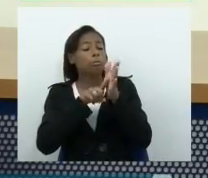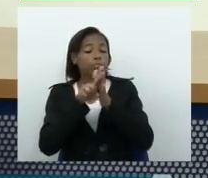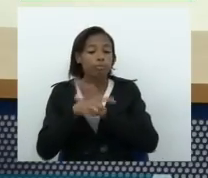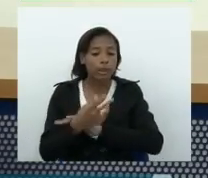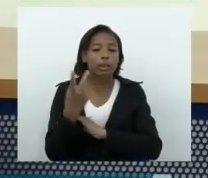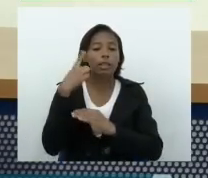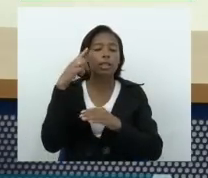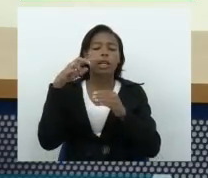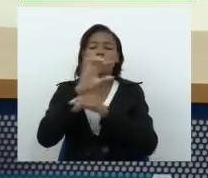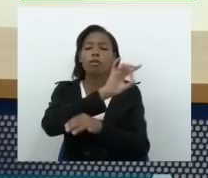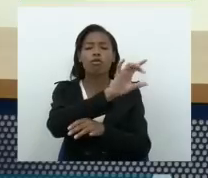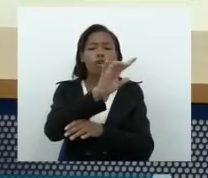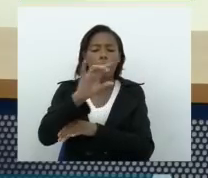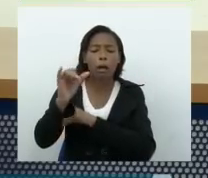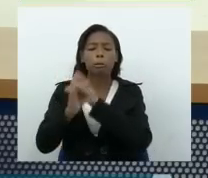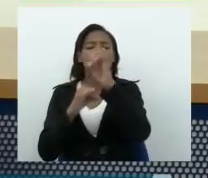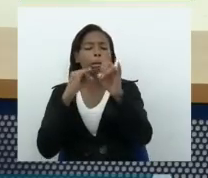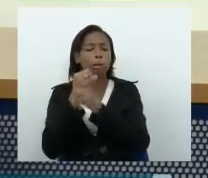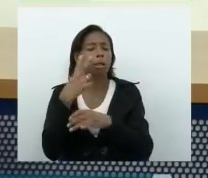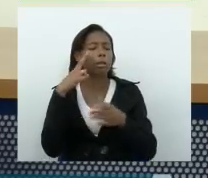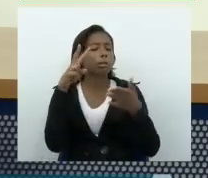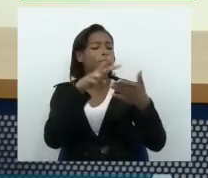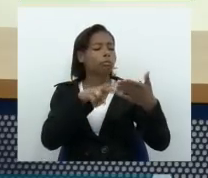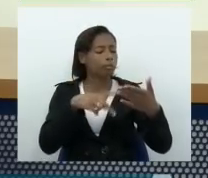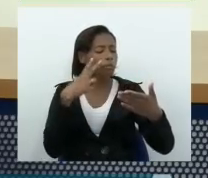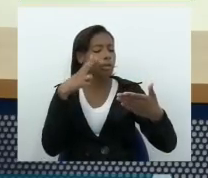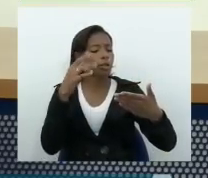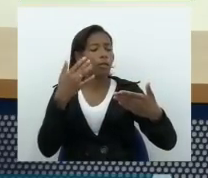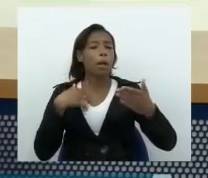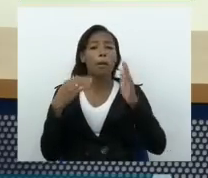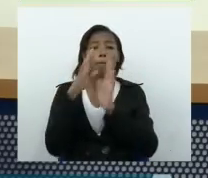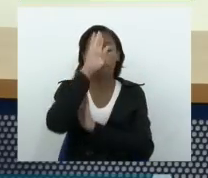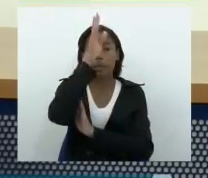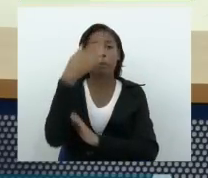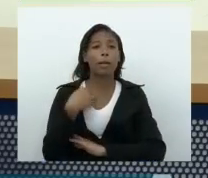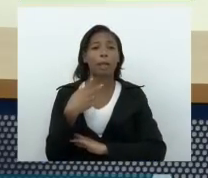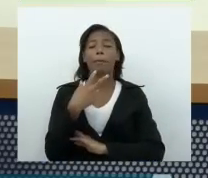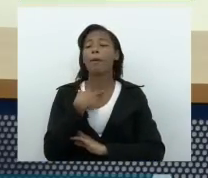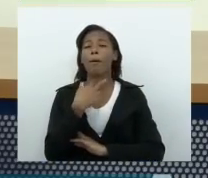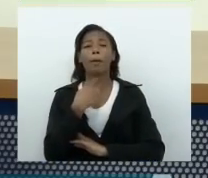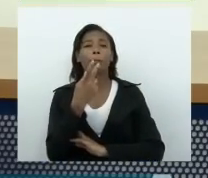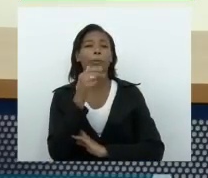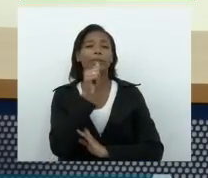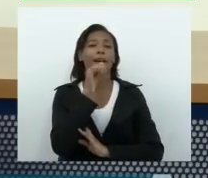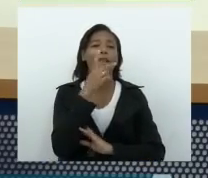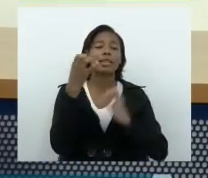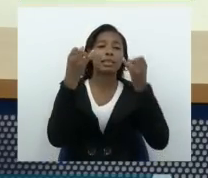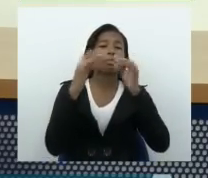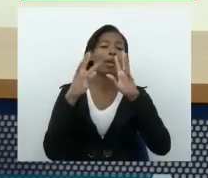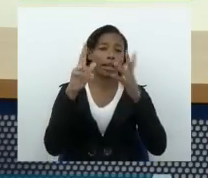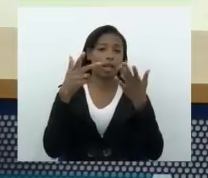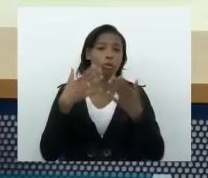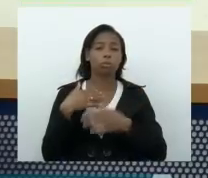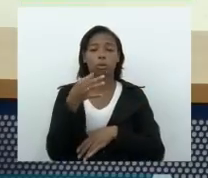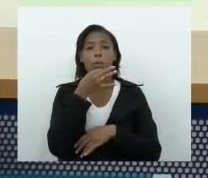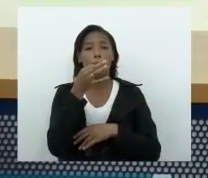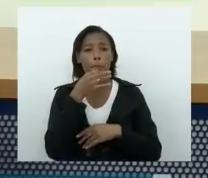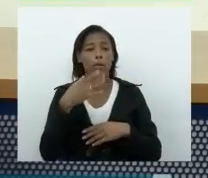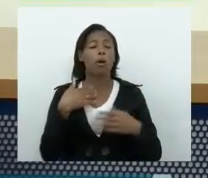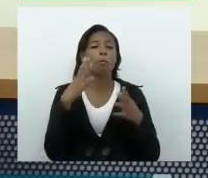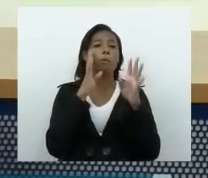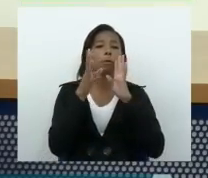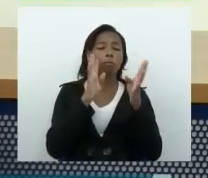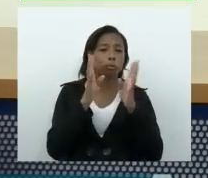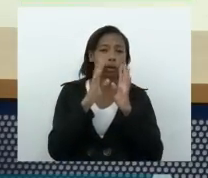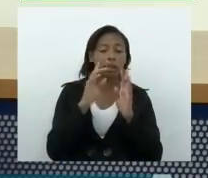entrem na página de cada um e olhem, principalmente na minha, que não deu hoje para mostrar todo o plano de governo, na minha fanpage, no meu Facebook,